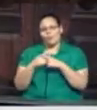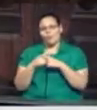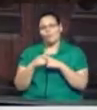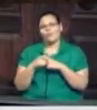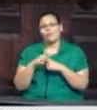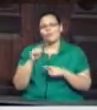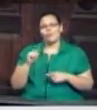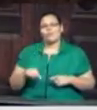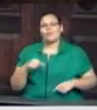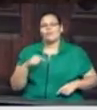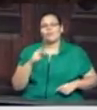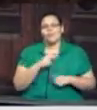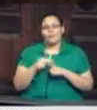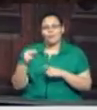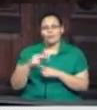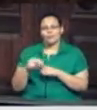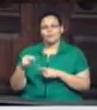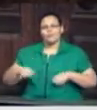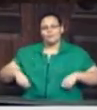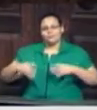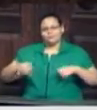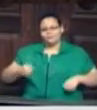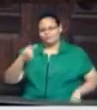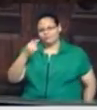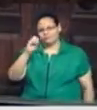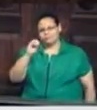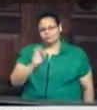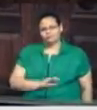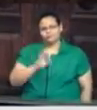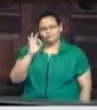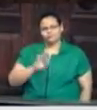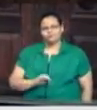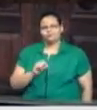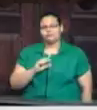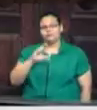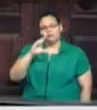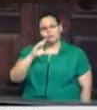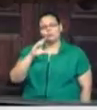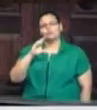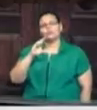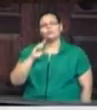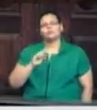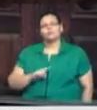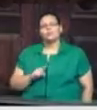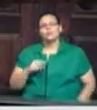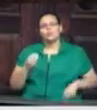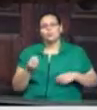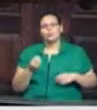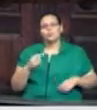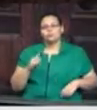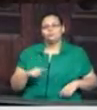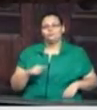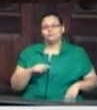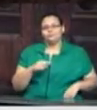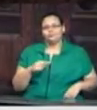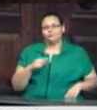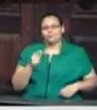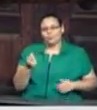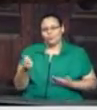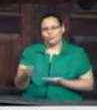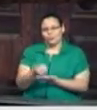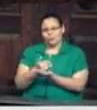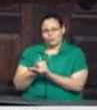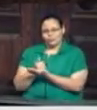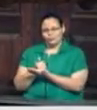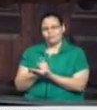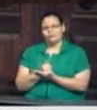gastos com o pessoal em 70% do aumento da receita corrente líquida, quanto da captura do recurso dos